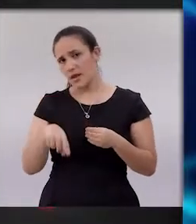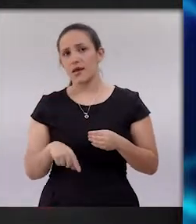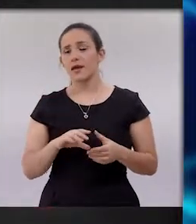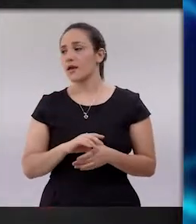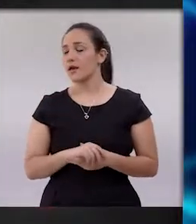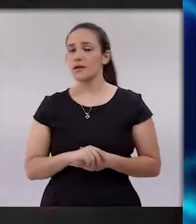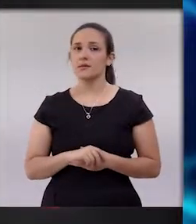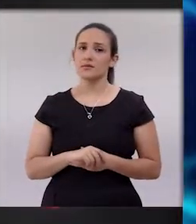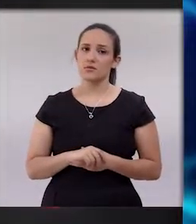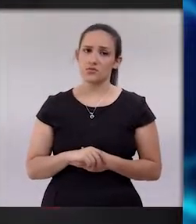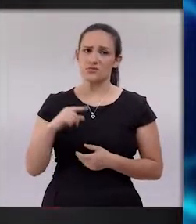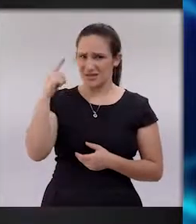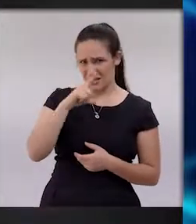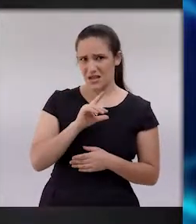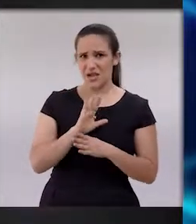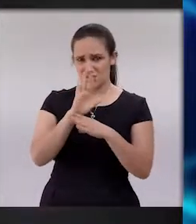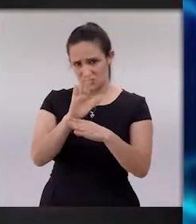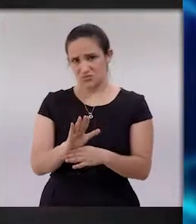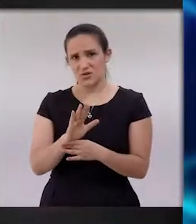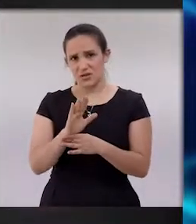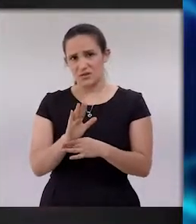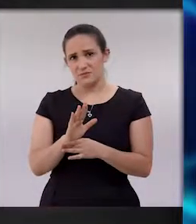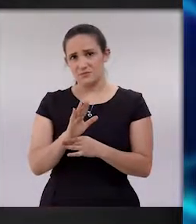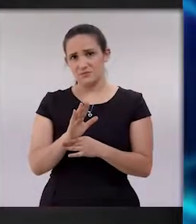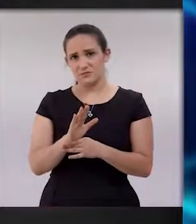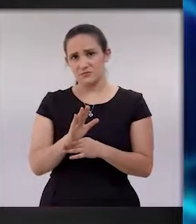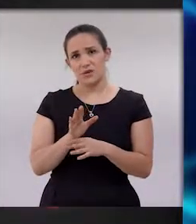Essa teleconsulta, ela ajudaria nesses casos?